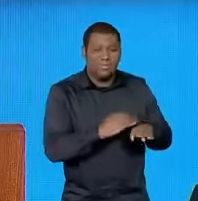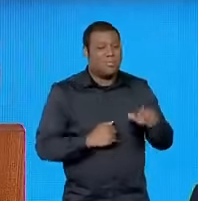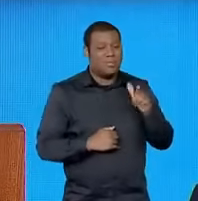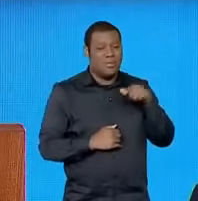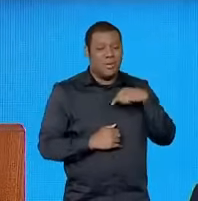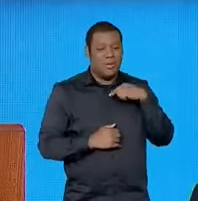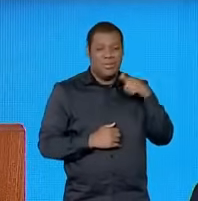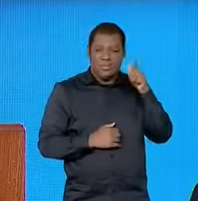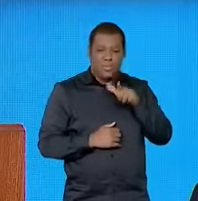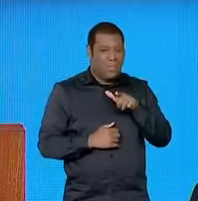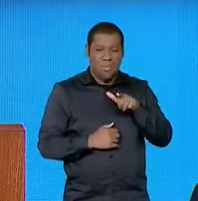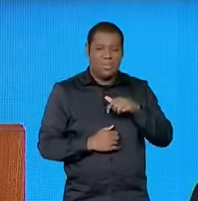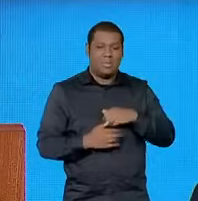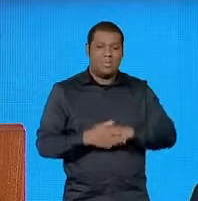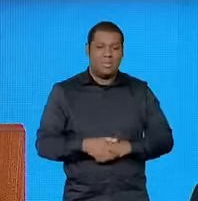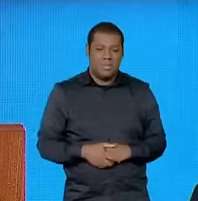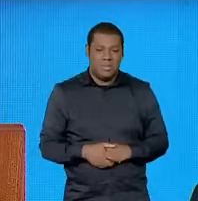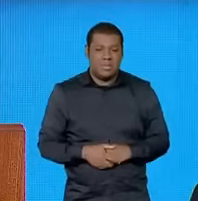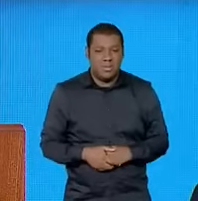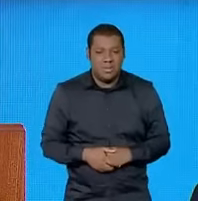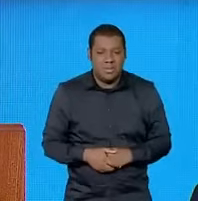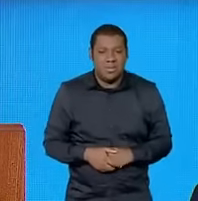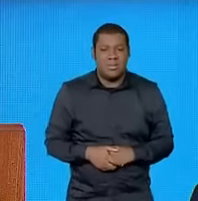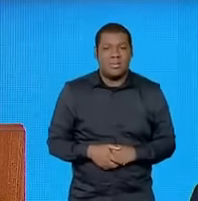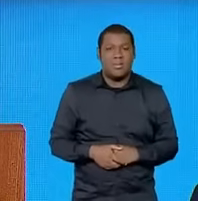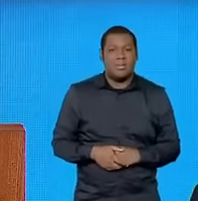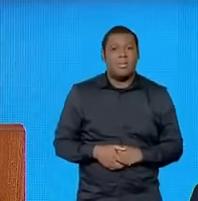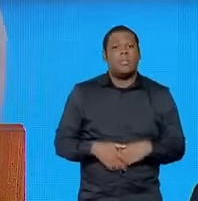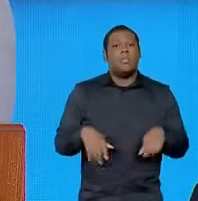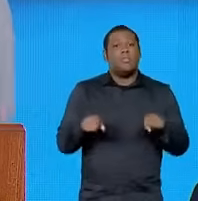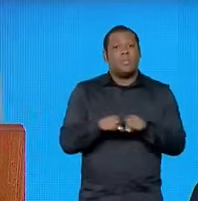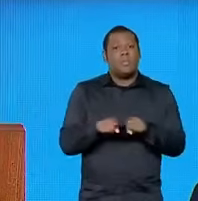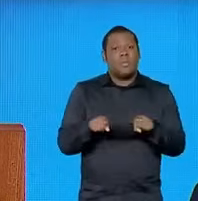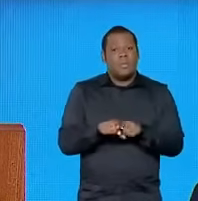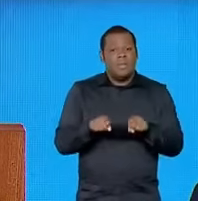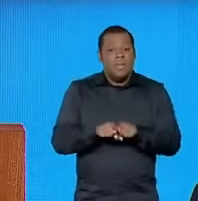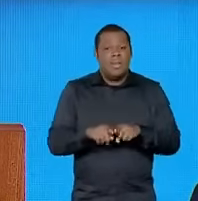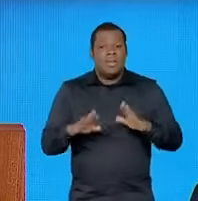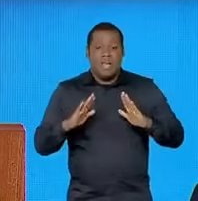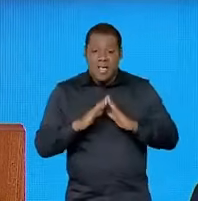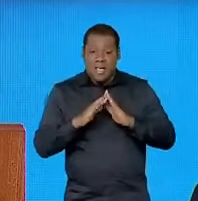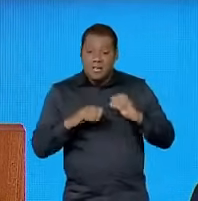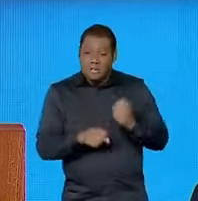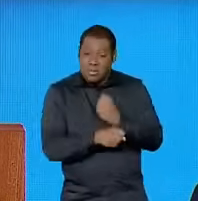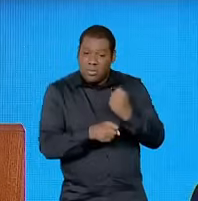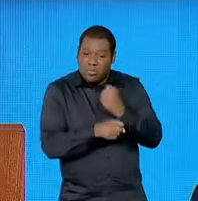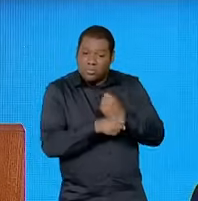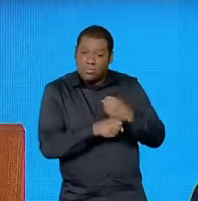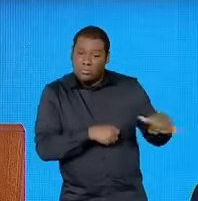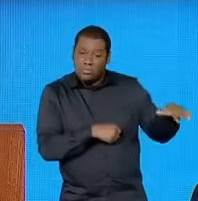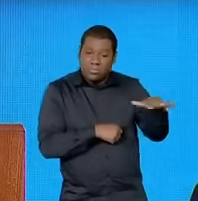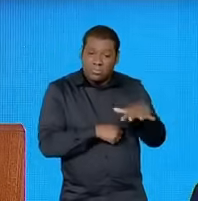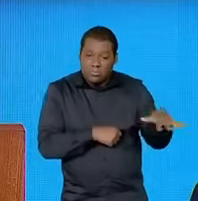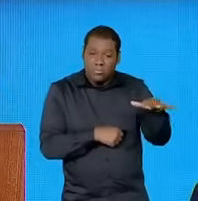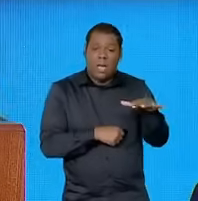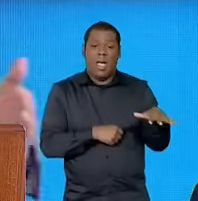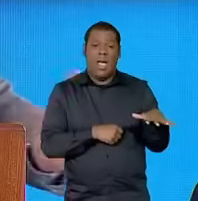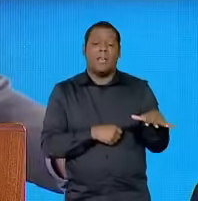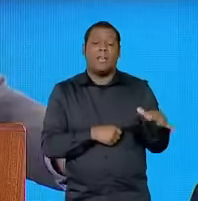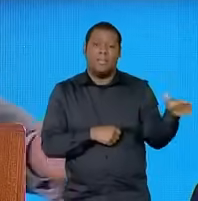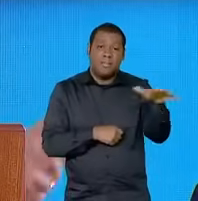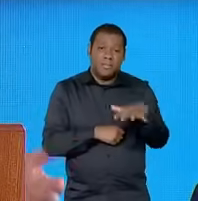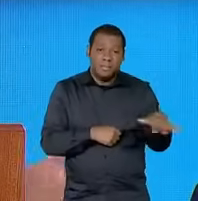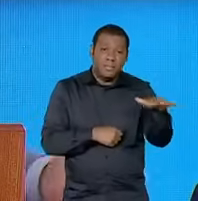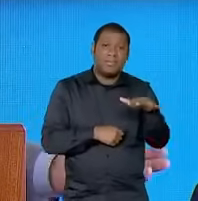possível que a gente faça uma casa térrea que não tenha uma varanda. Não é possível que a gente faça, sabe, um apartamento que não tenha